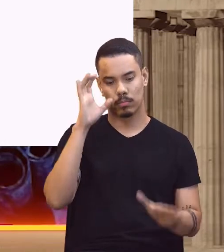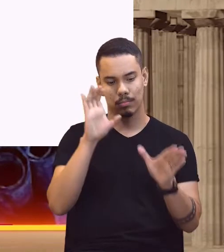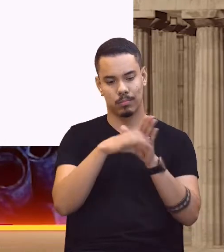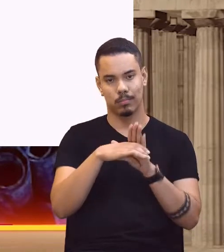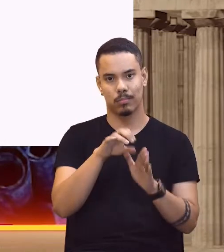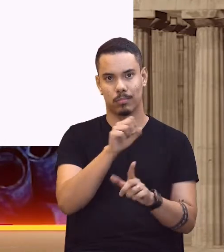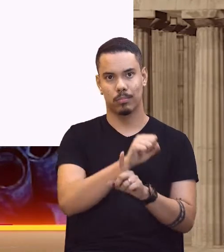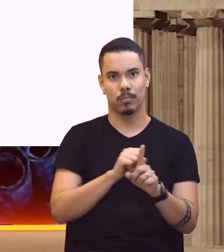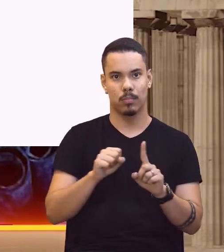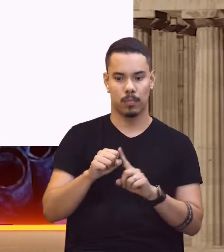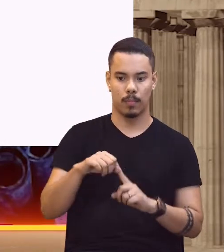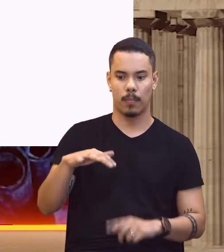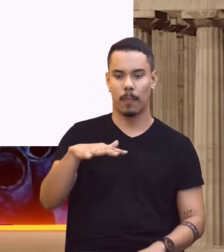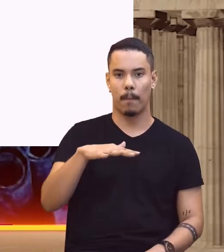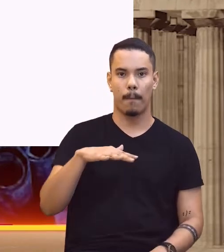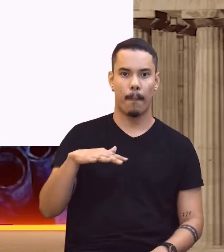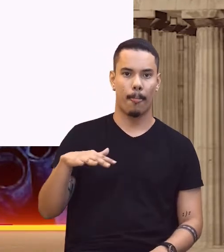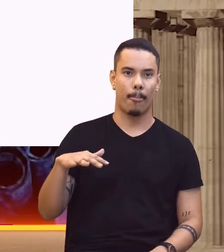sociedade